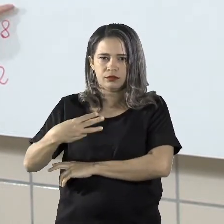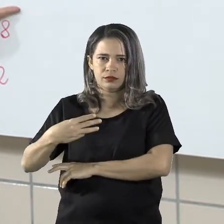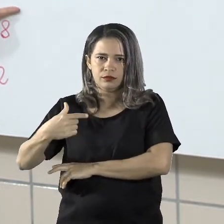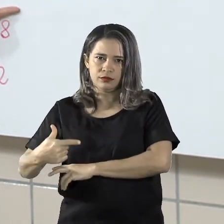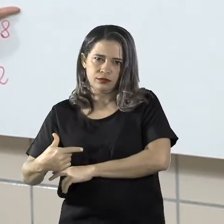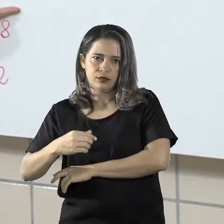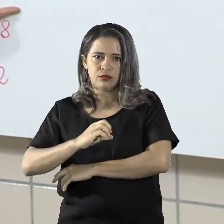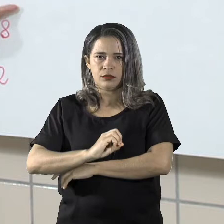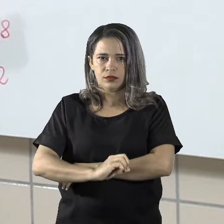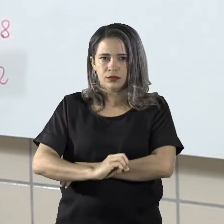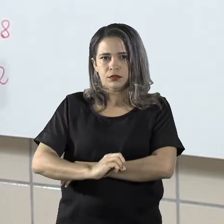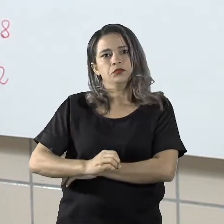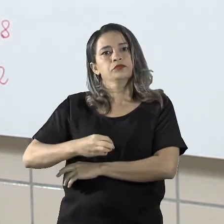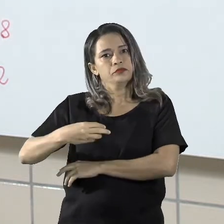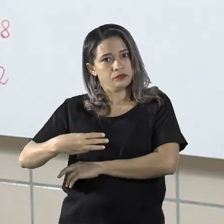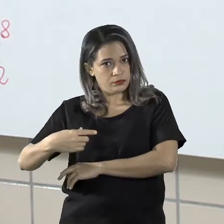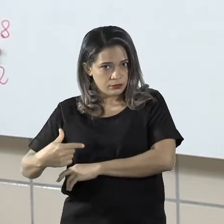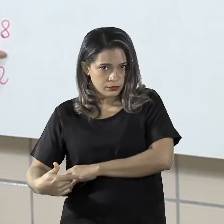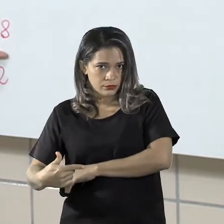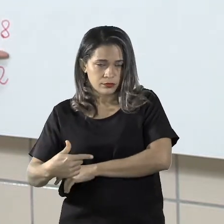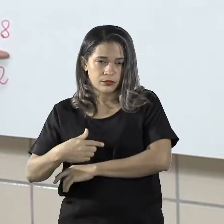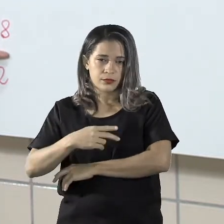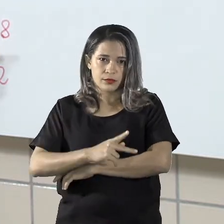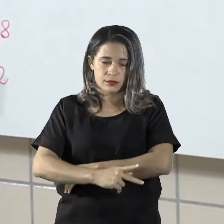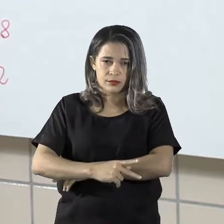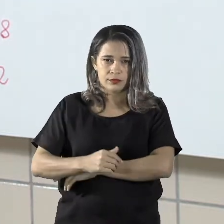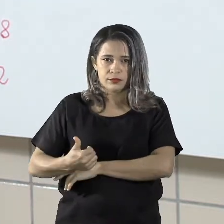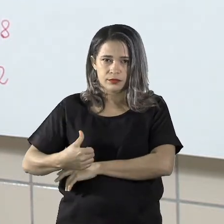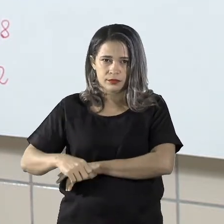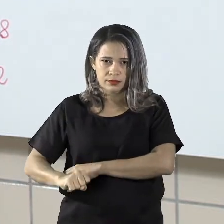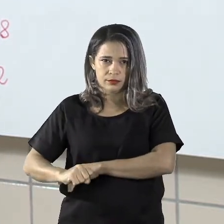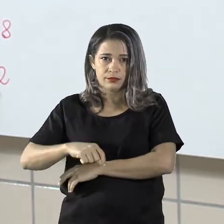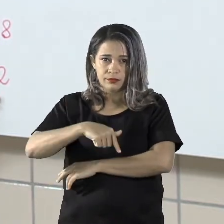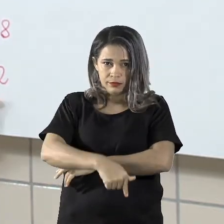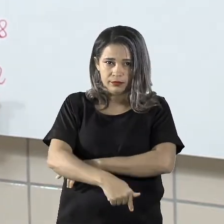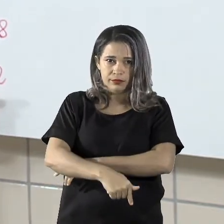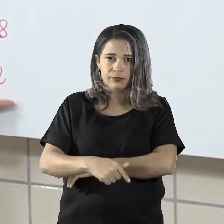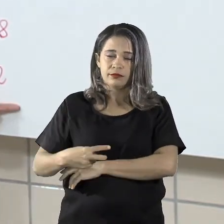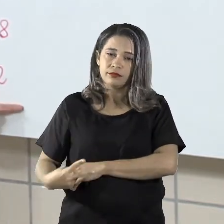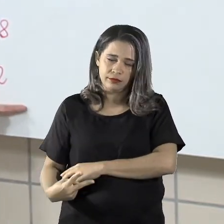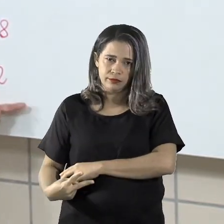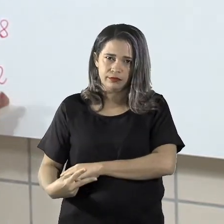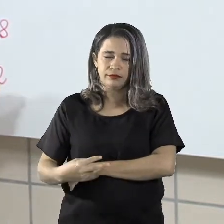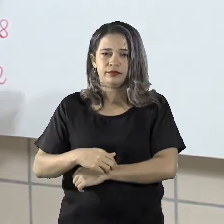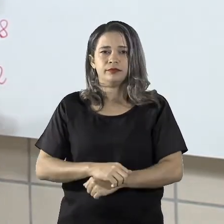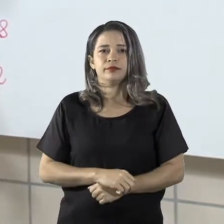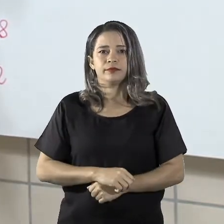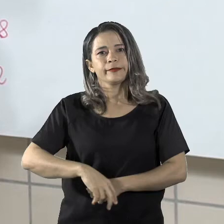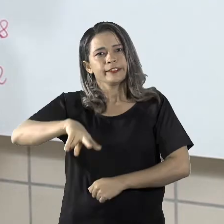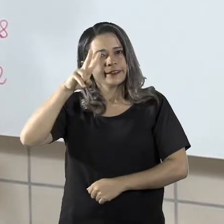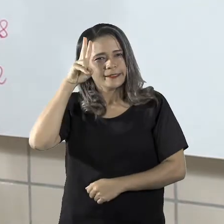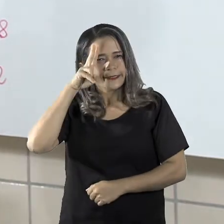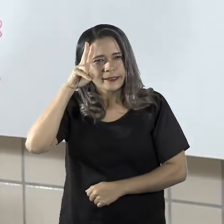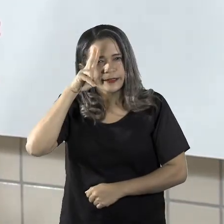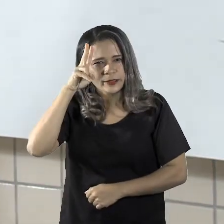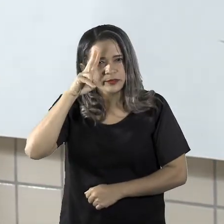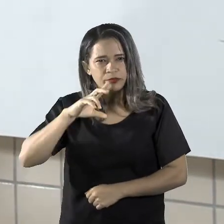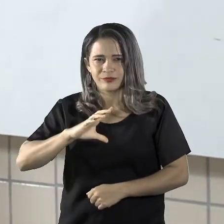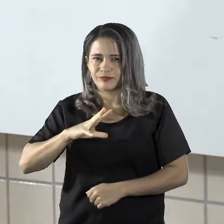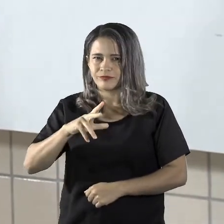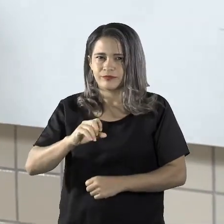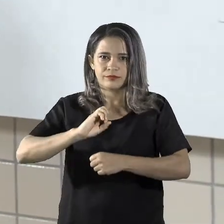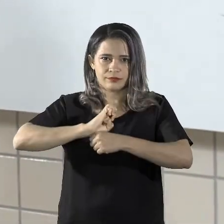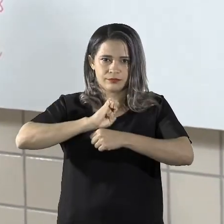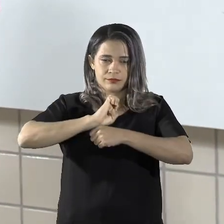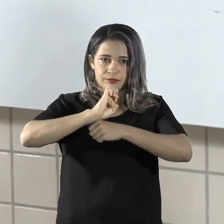O, 32 elétrons, P, 18 elétrons e Q, 2 elétrons. Lembrando que os elétrons, para cada